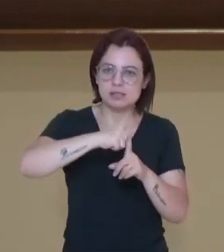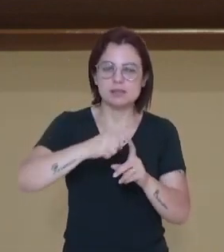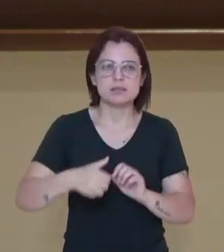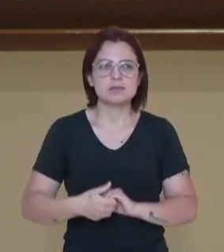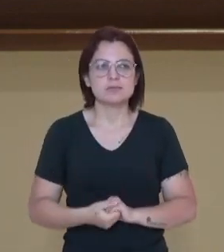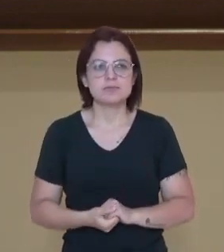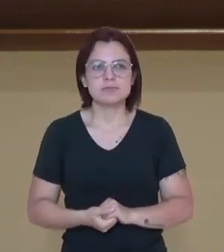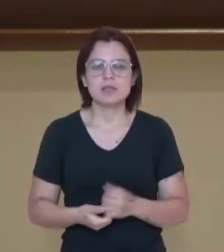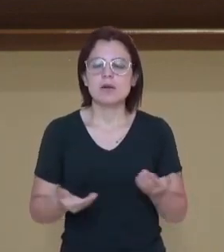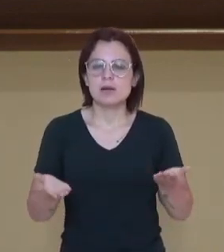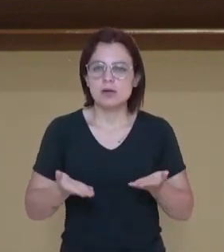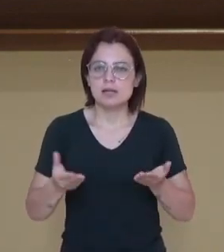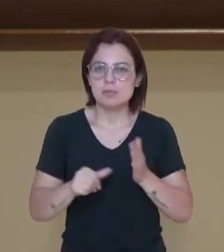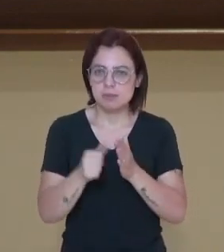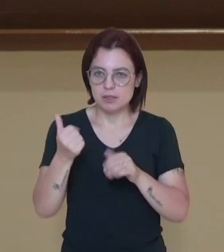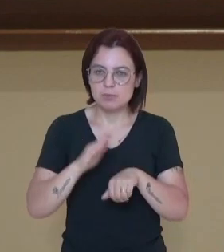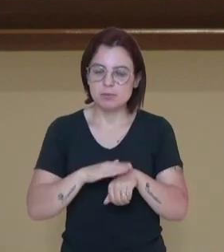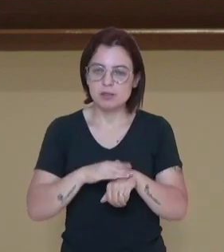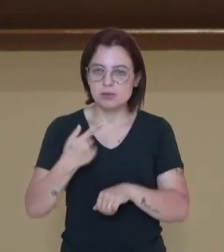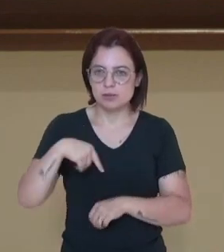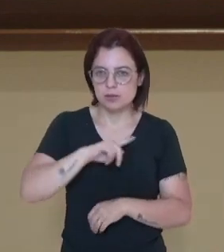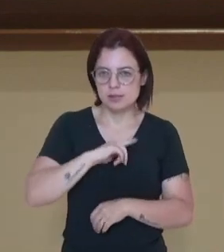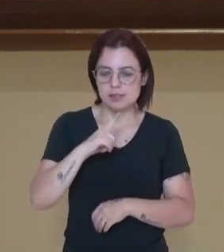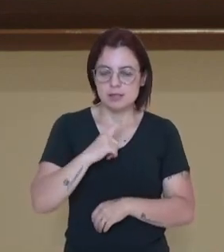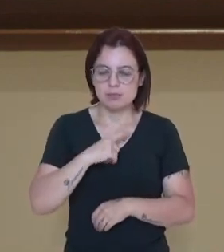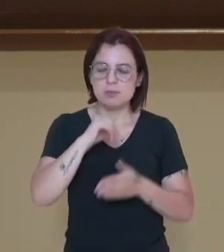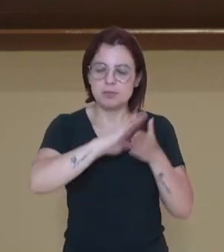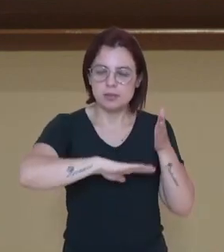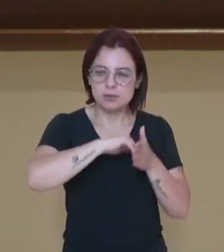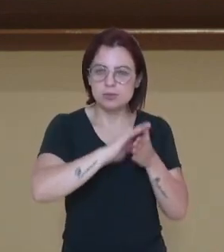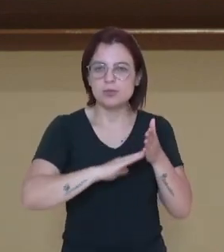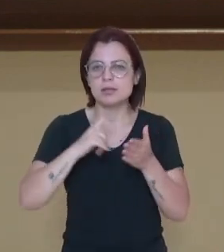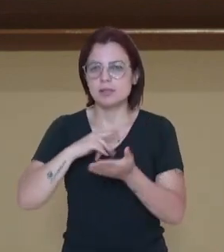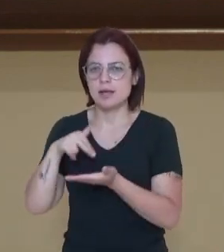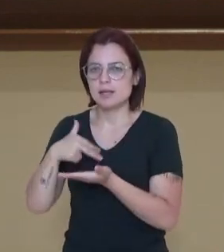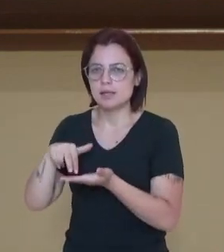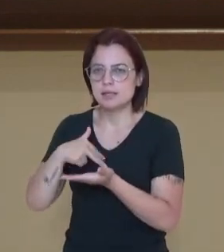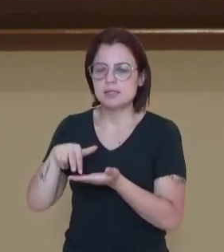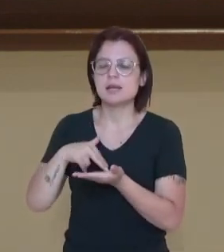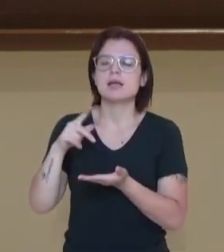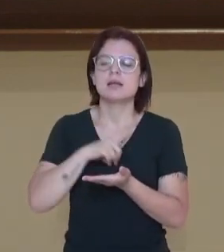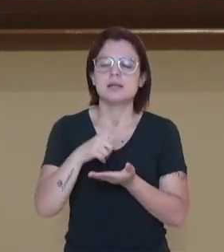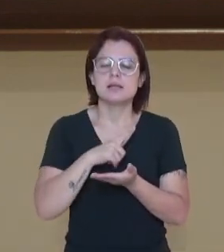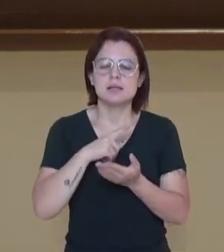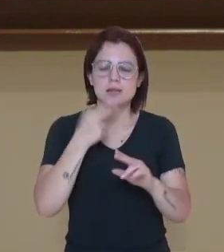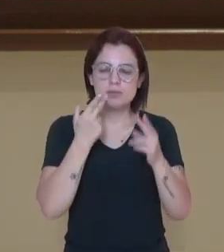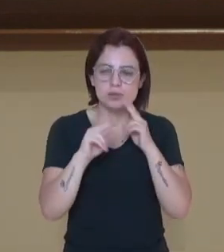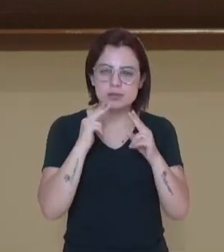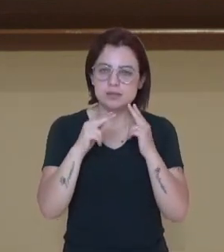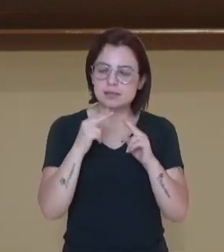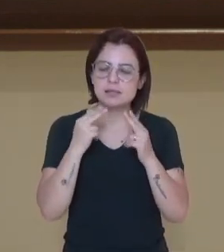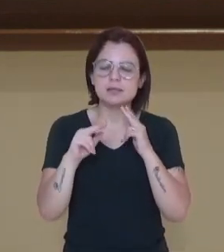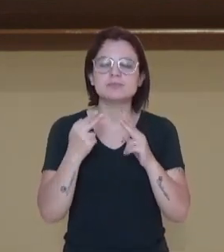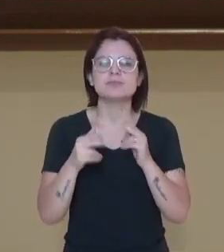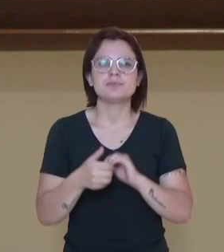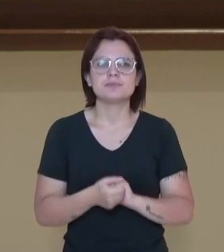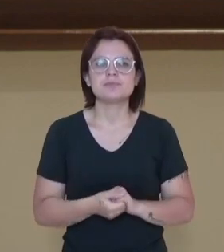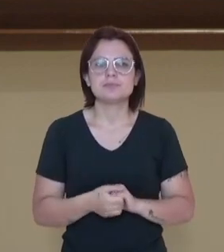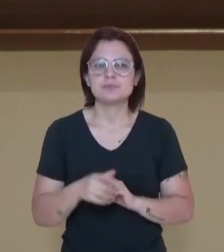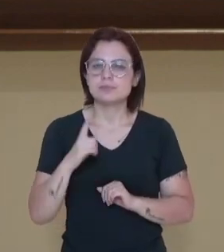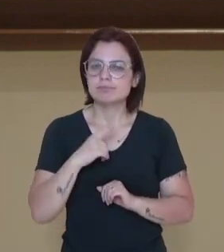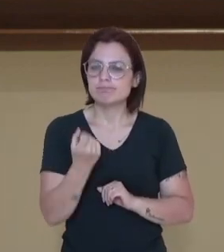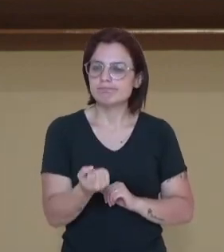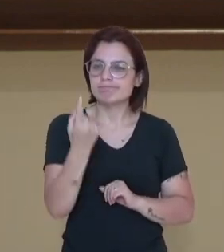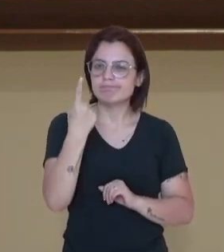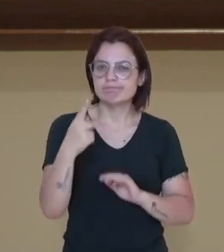nesse primeiro momento, nós vamos ter tanto a pintura, quanto a dança, quanto a música, atribuição